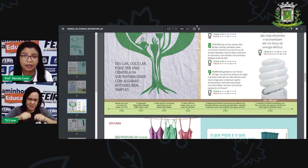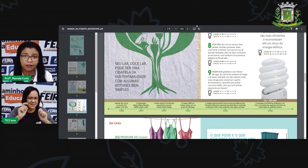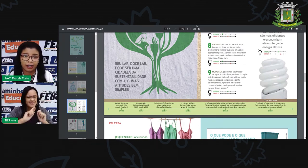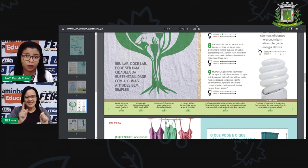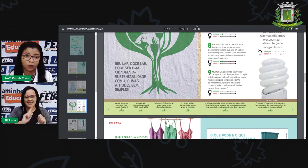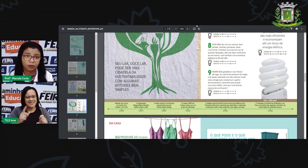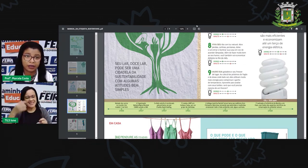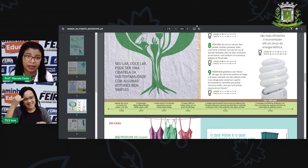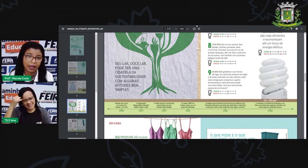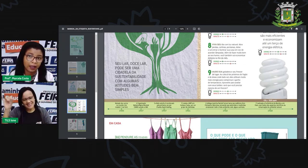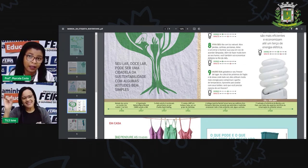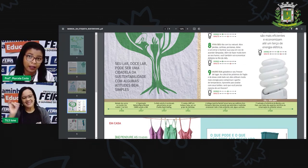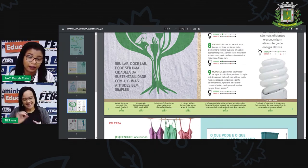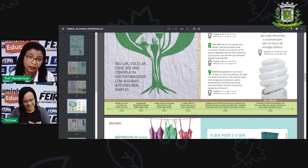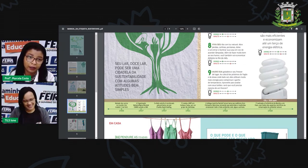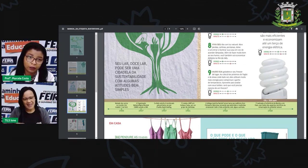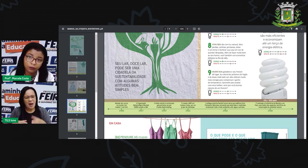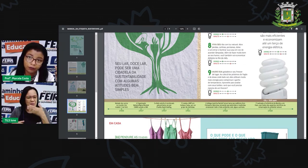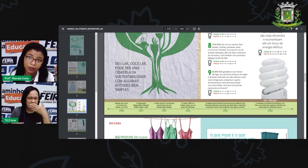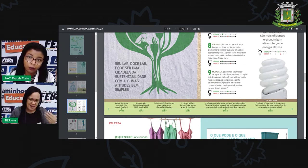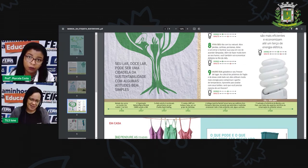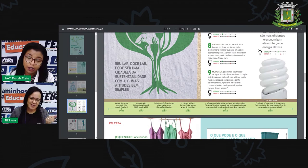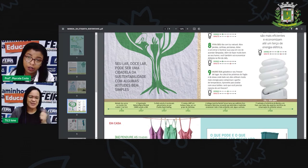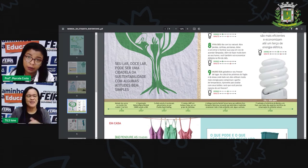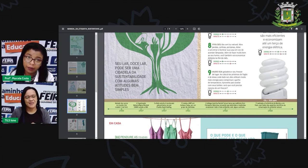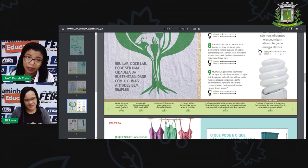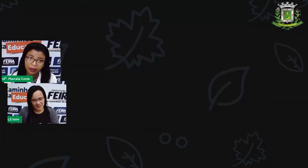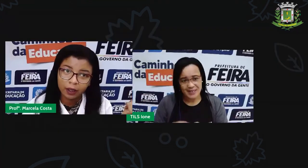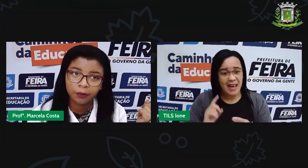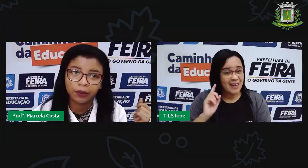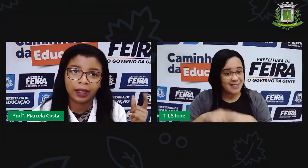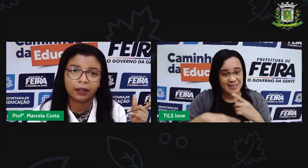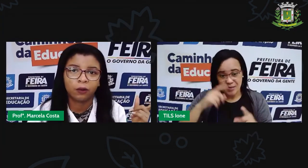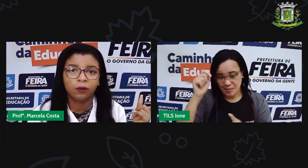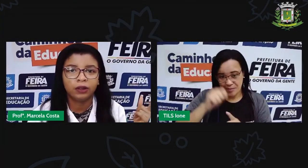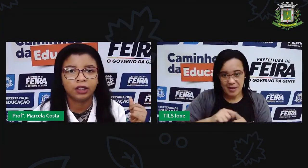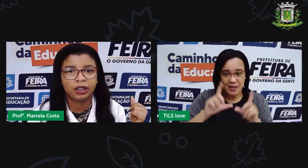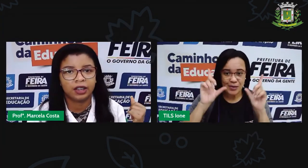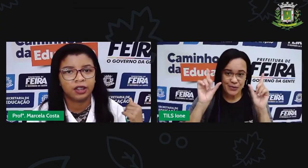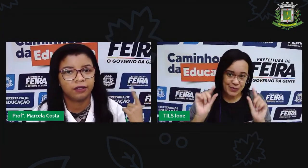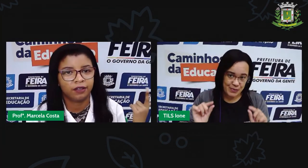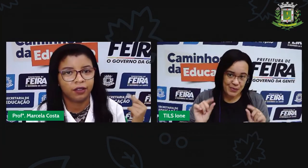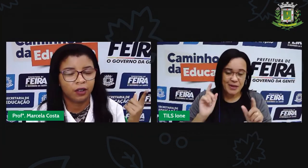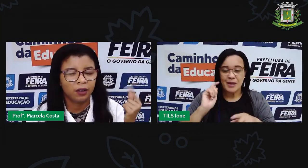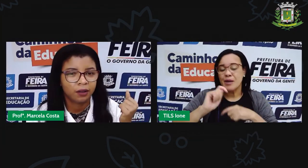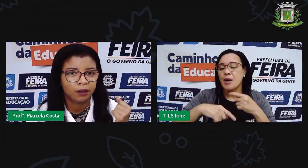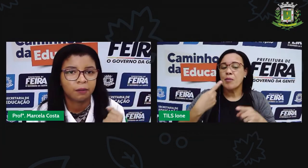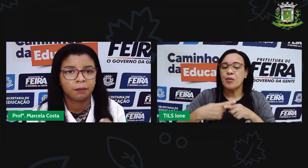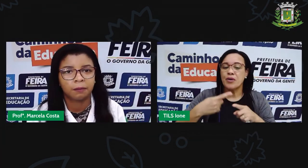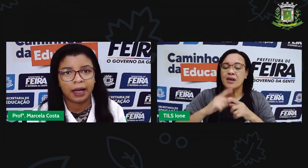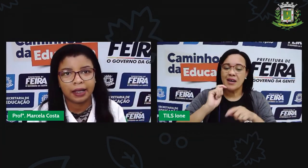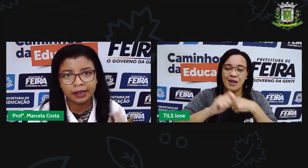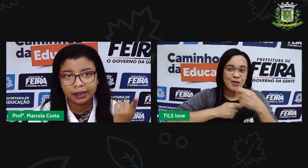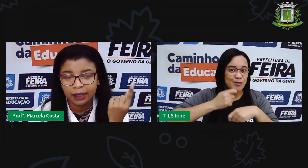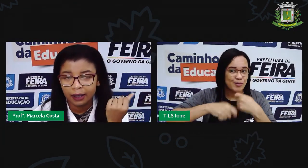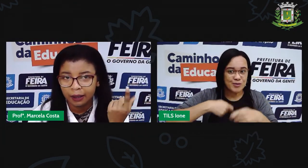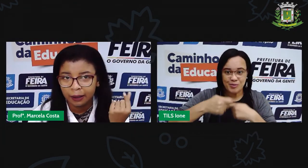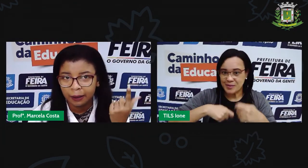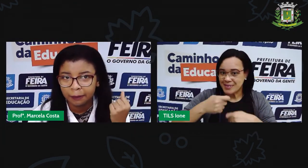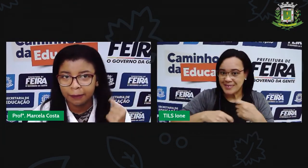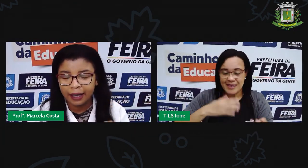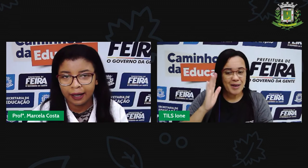Assim, vai economizar no final do mês também. Porque a conta de energia vai vir mais